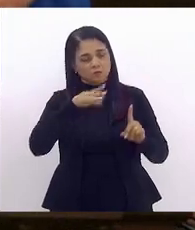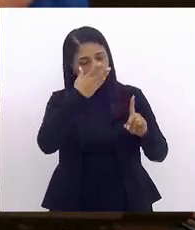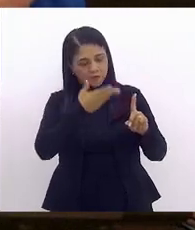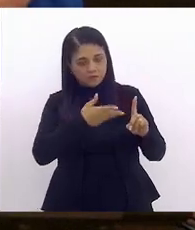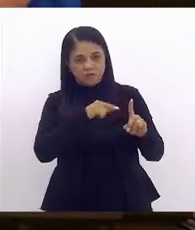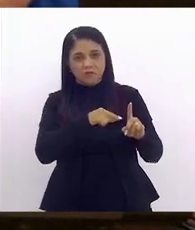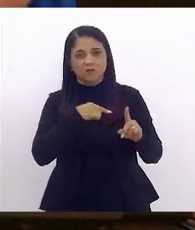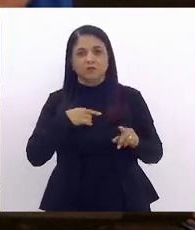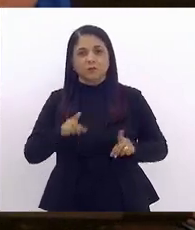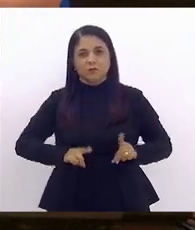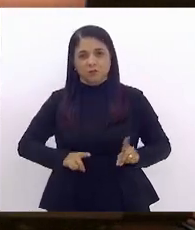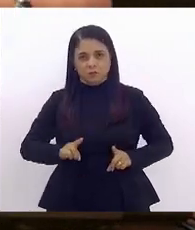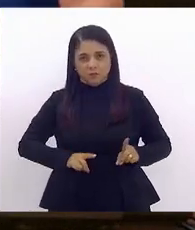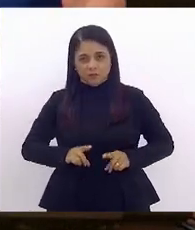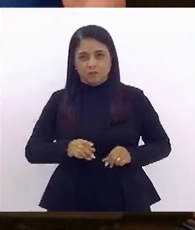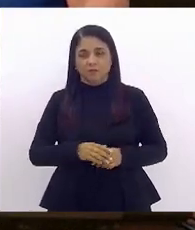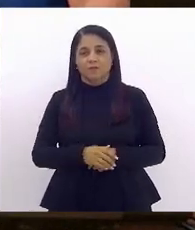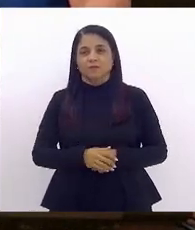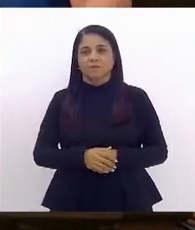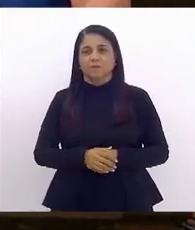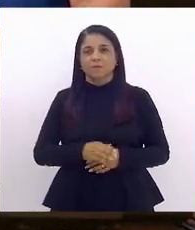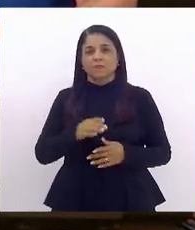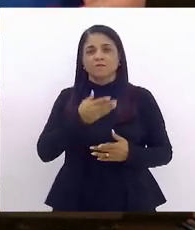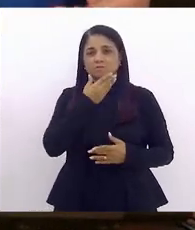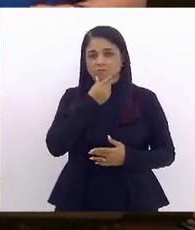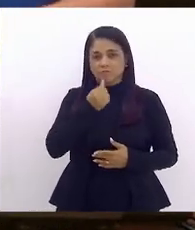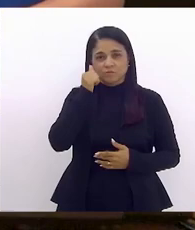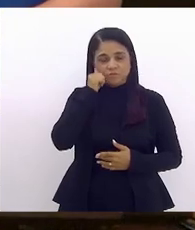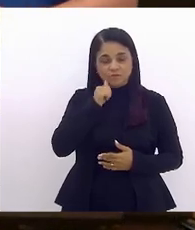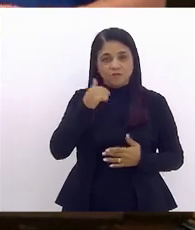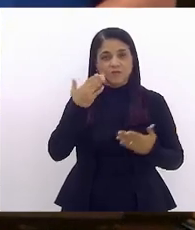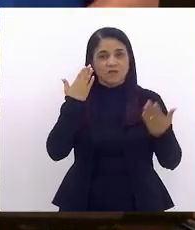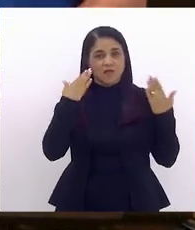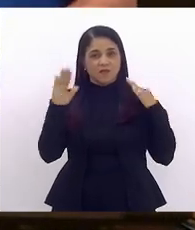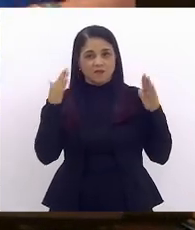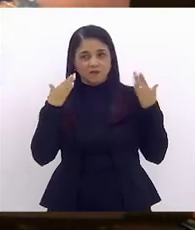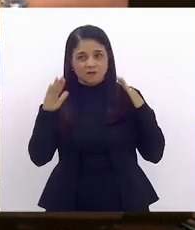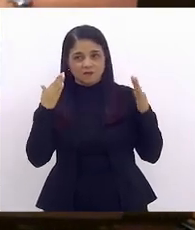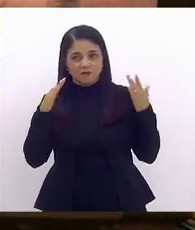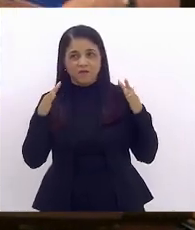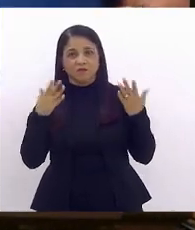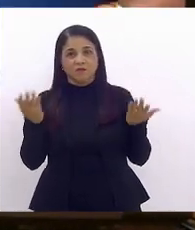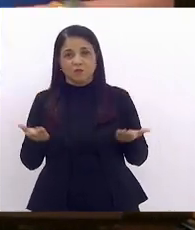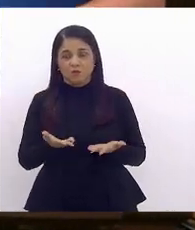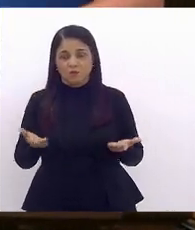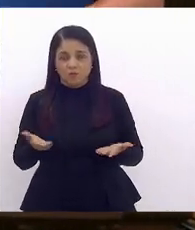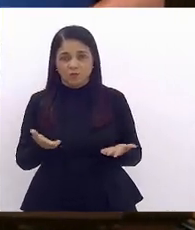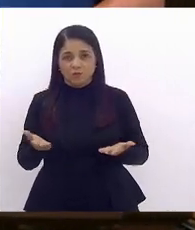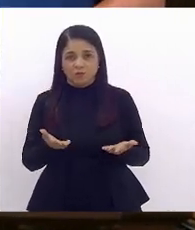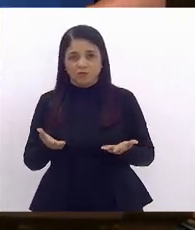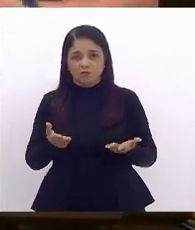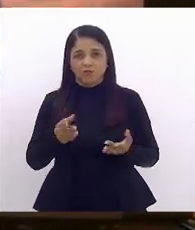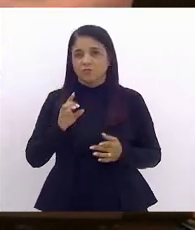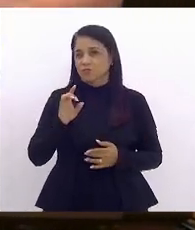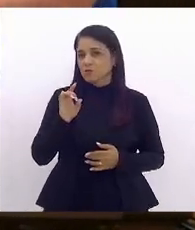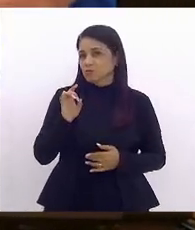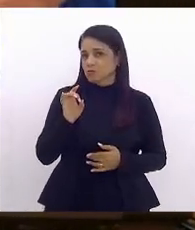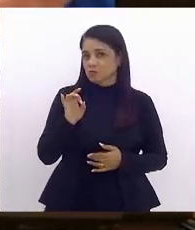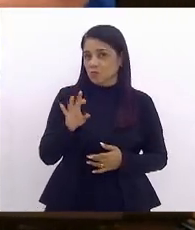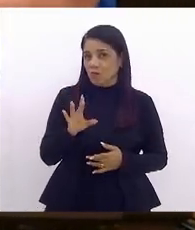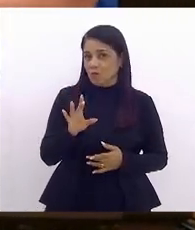homenageado. Senhoras e senhores, é com muita alegria que hoje não é só a